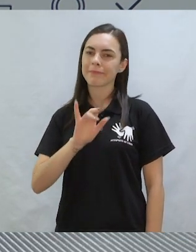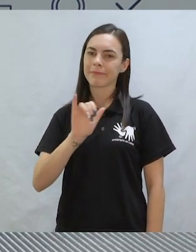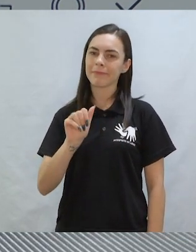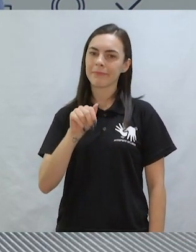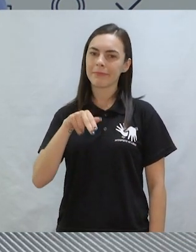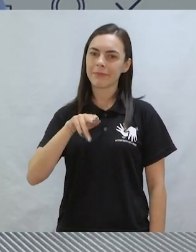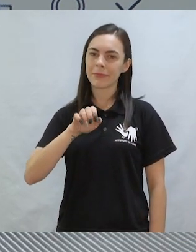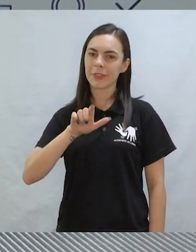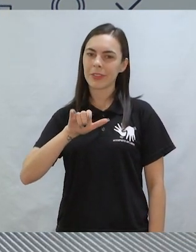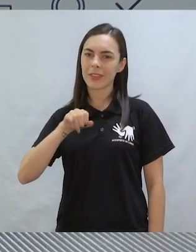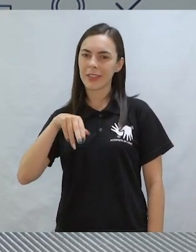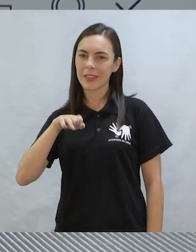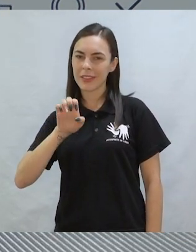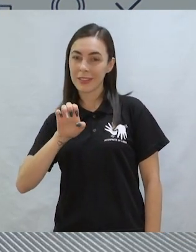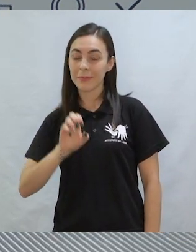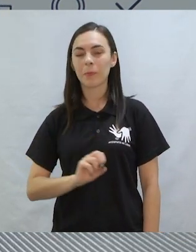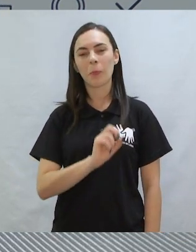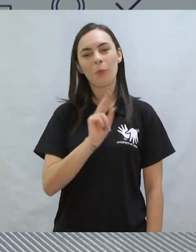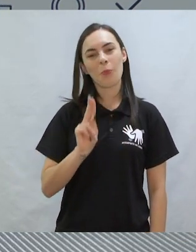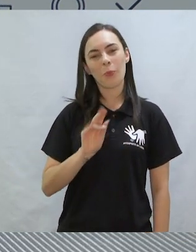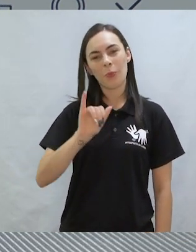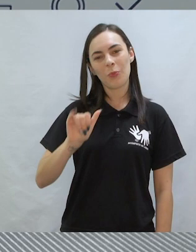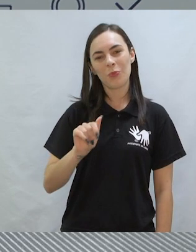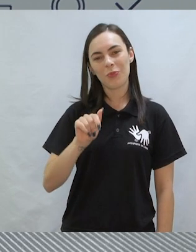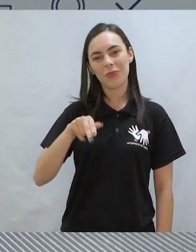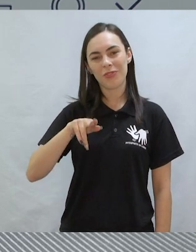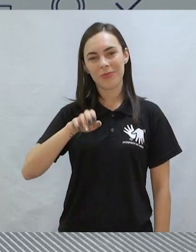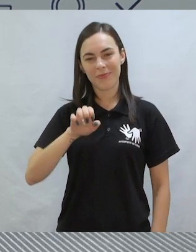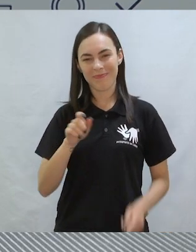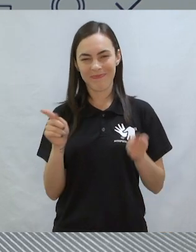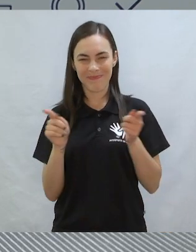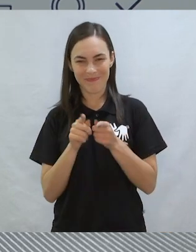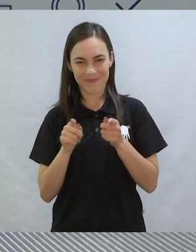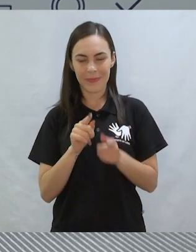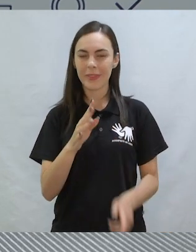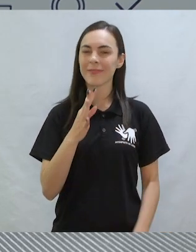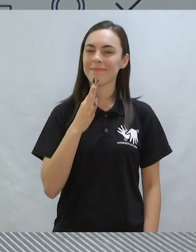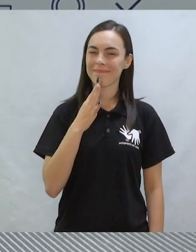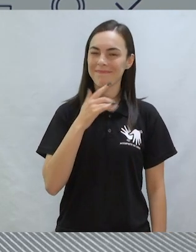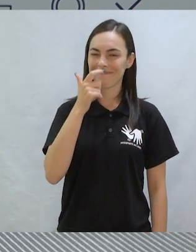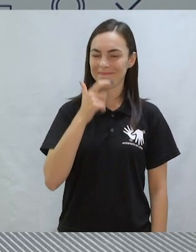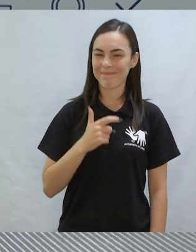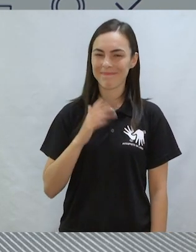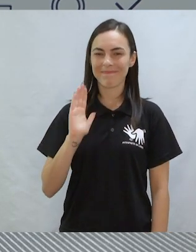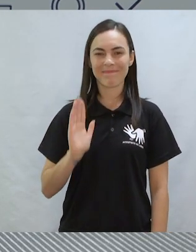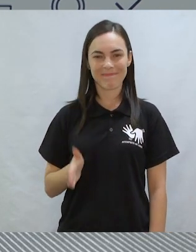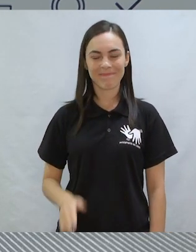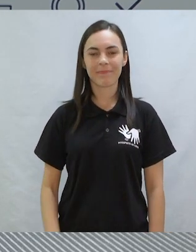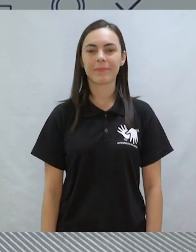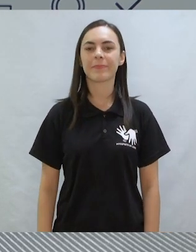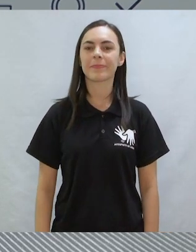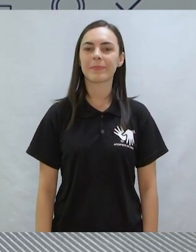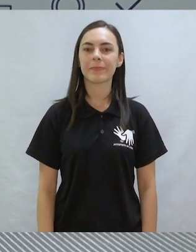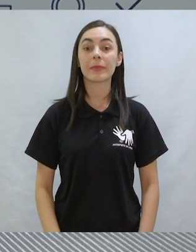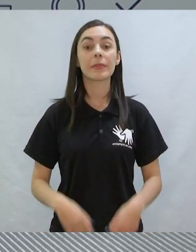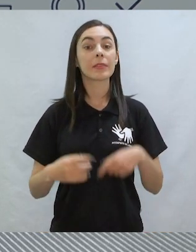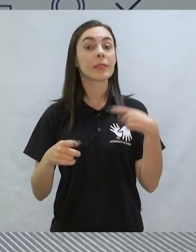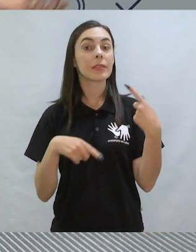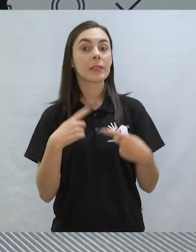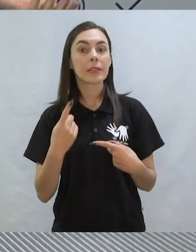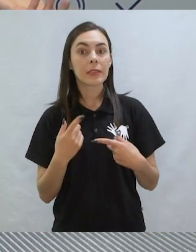Professora Jaqueline, professora Jaque, que você já me conhece, né? Muito bem. E